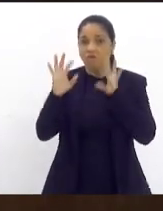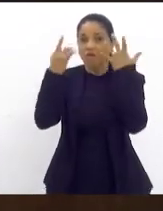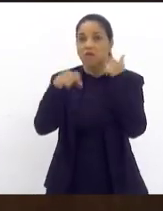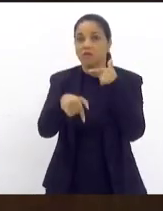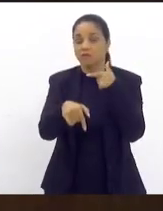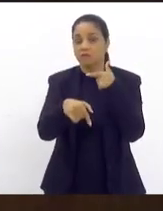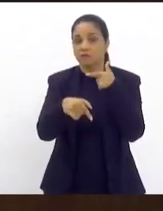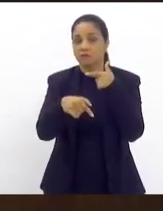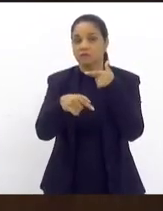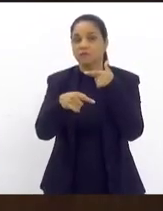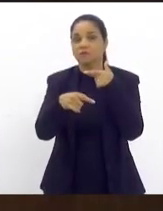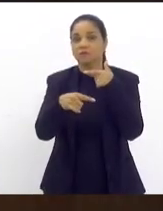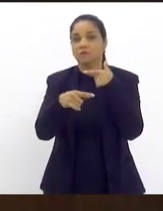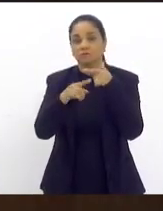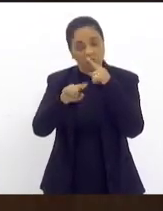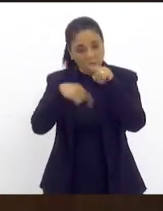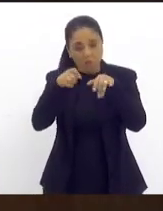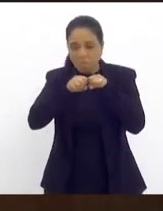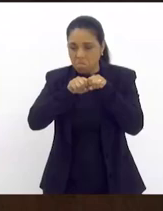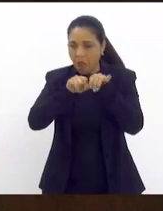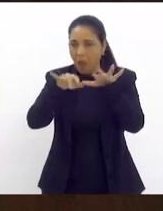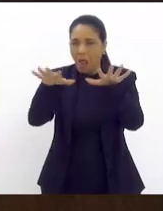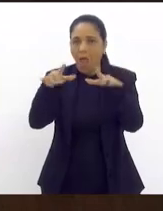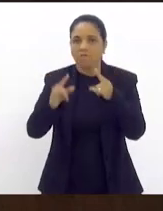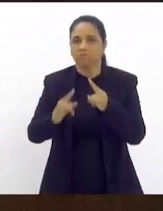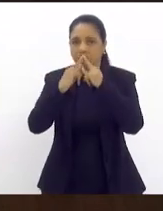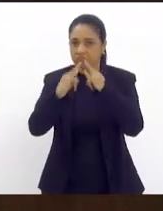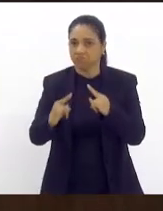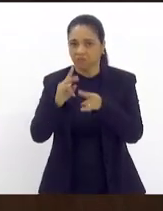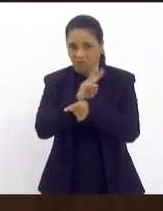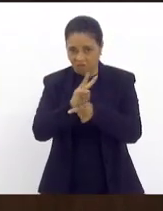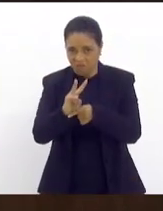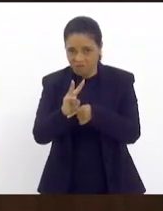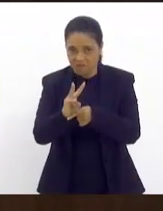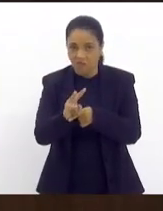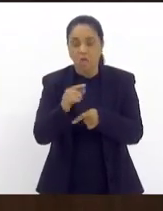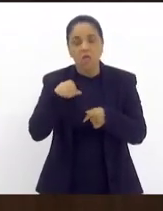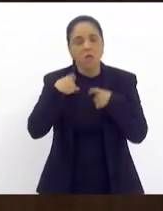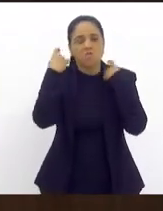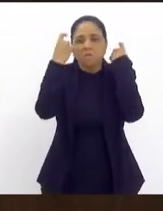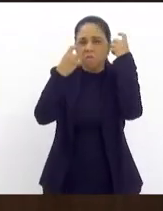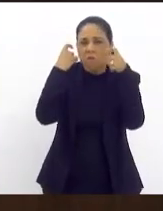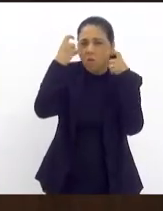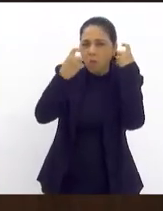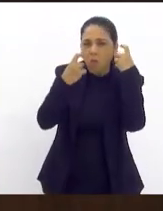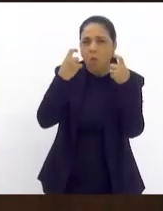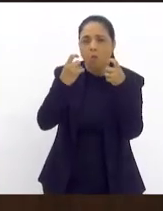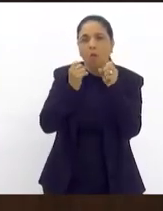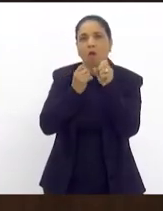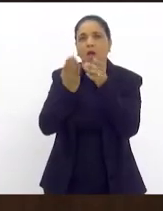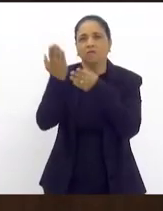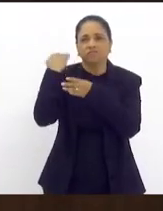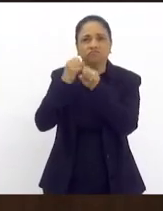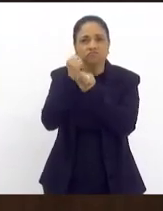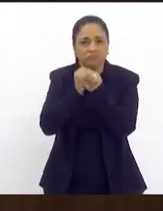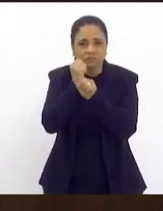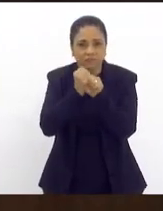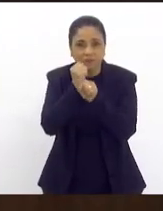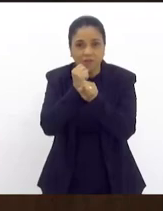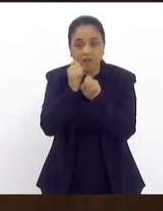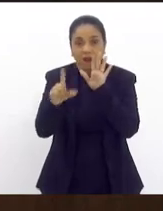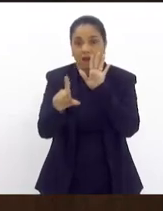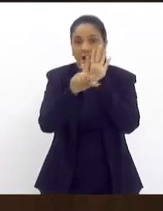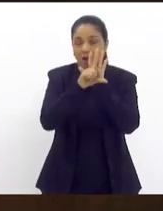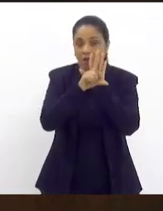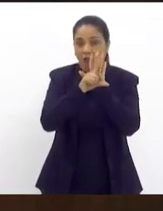para ver se depois aquilo realmente pega e funciona eu me preocupo com isso há muito tempo há muitos anos eu fiz a lei criando a notificação